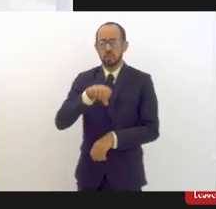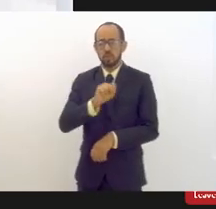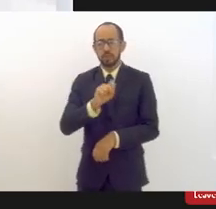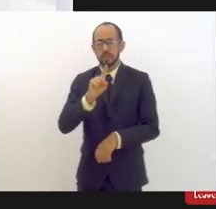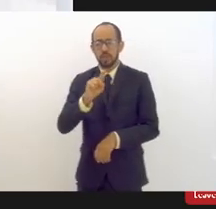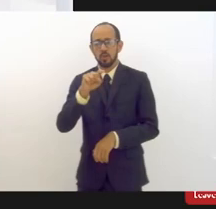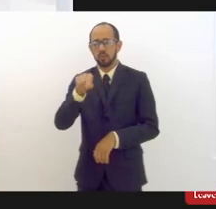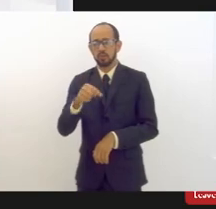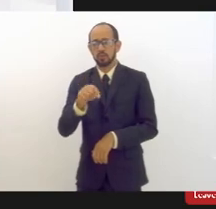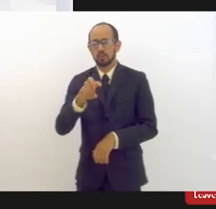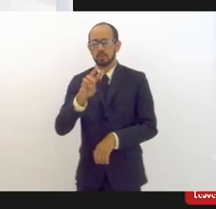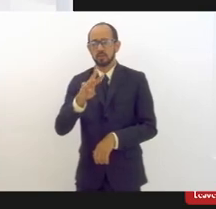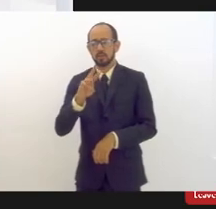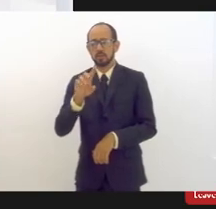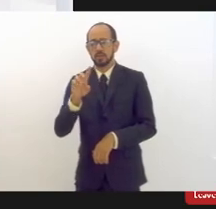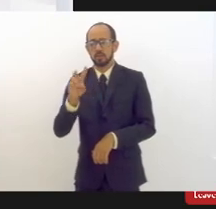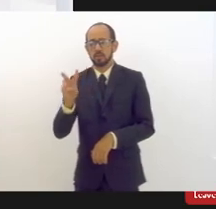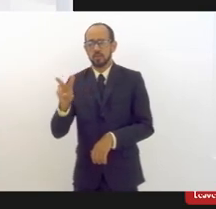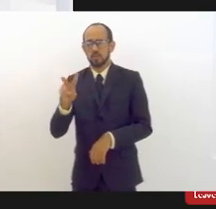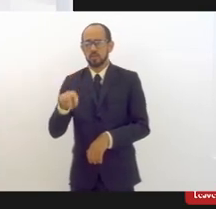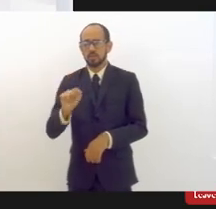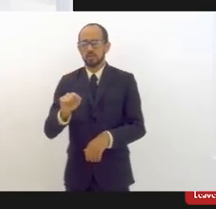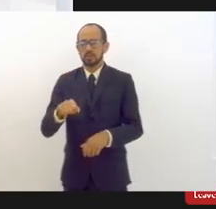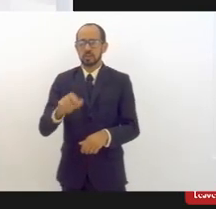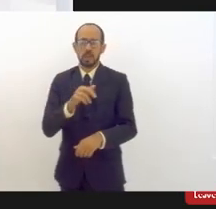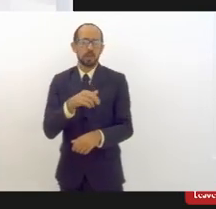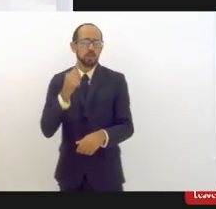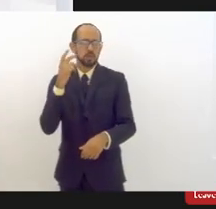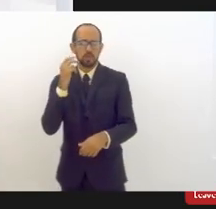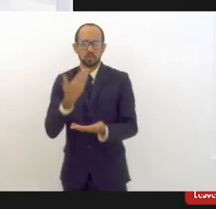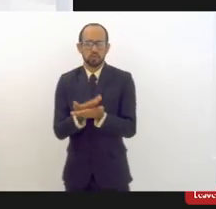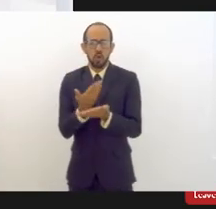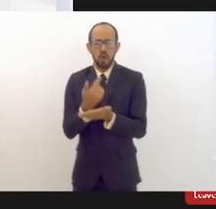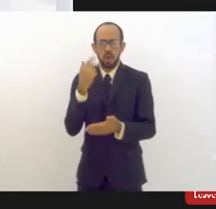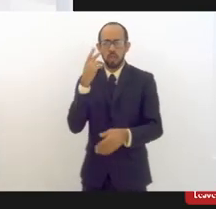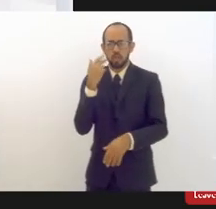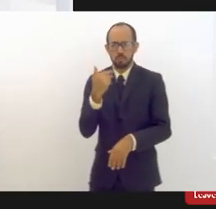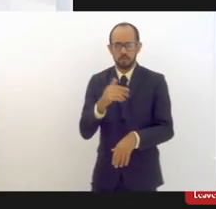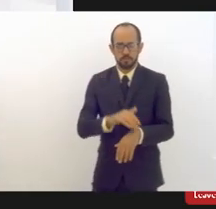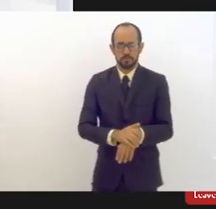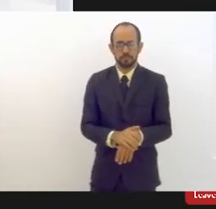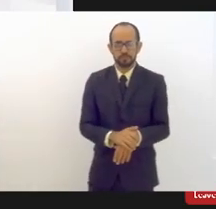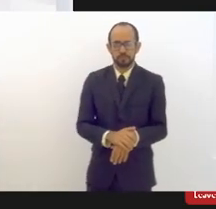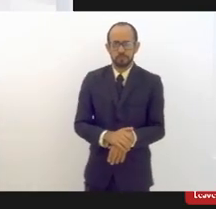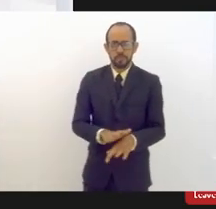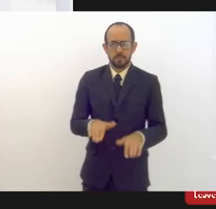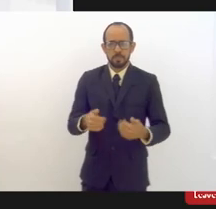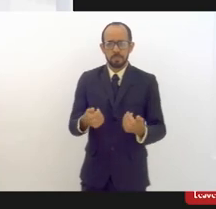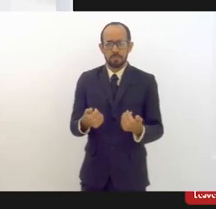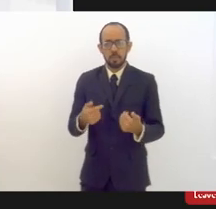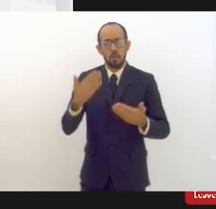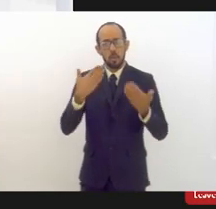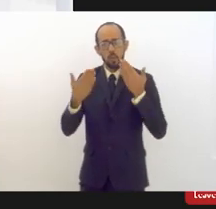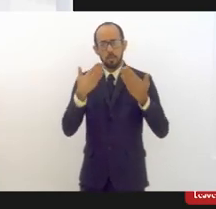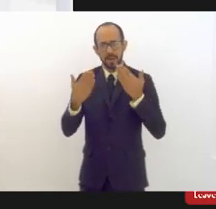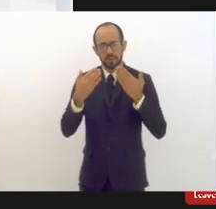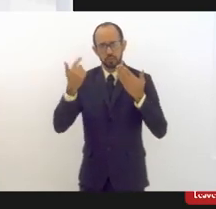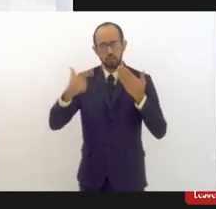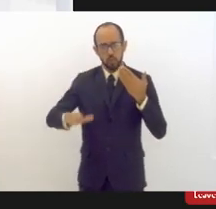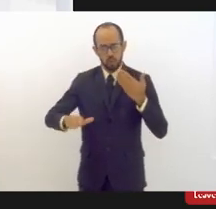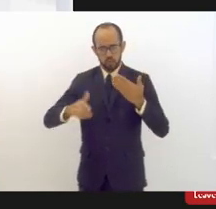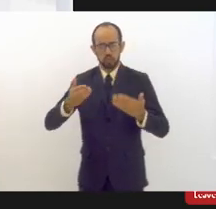81,32% da educação, né, na esfera regular. Pode passar, Alexandre. E aí tem outro comparativo do total